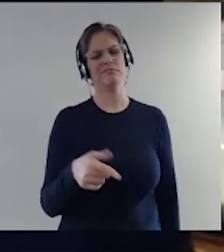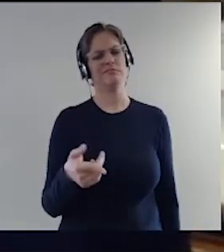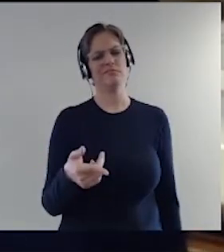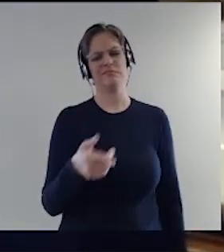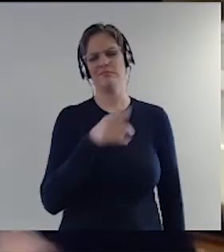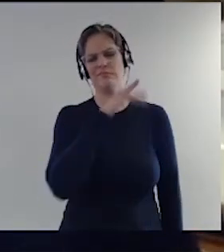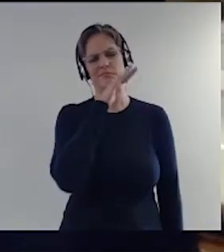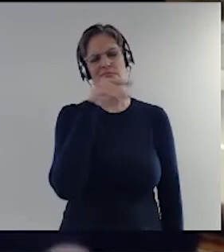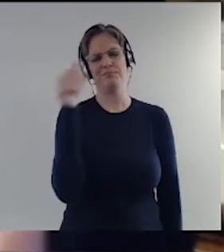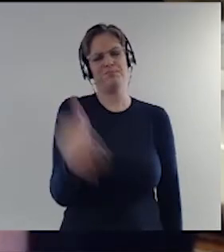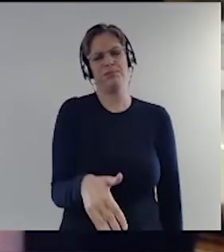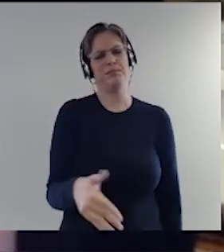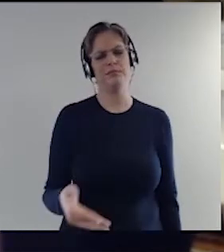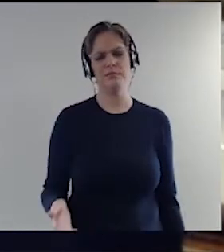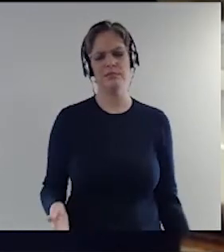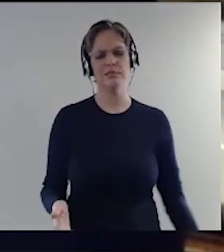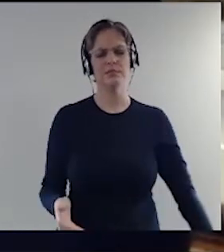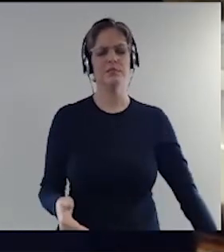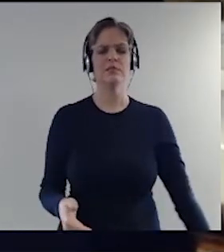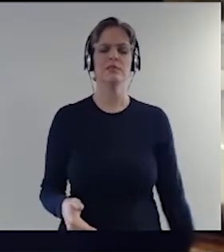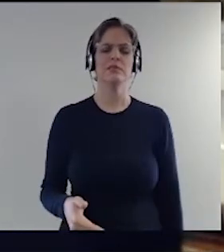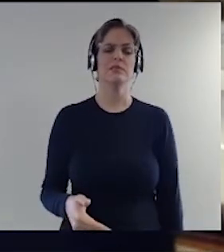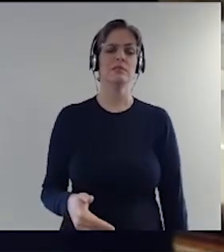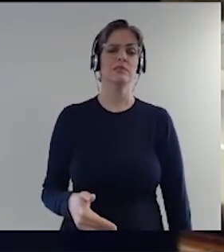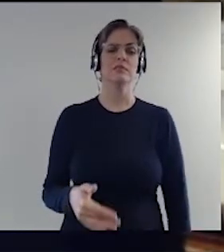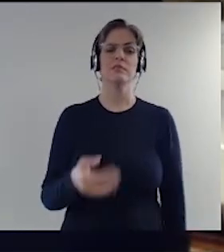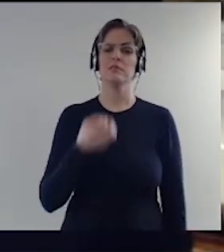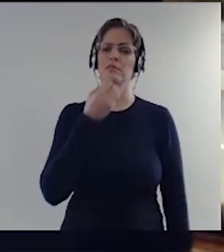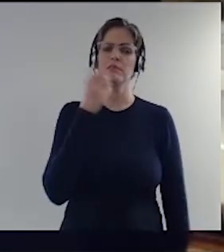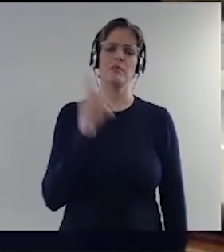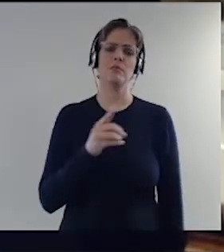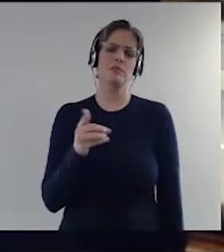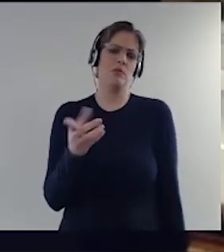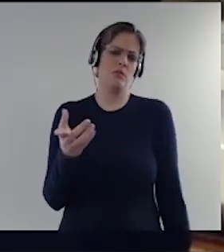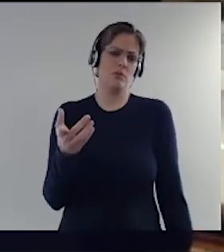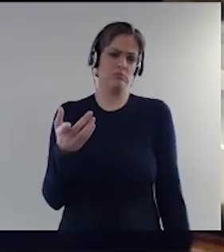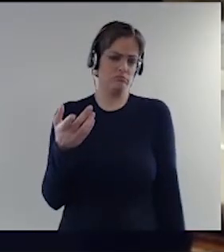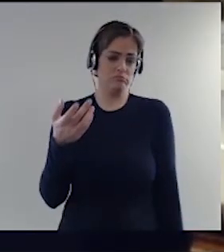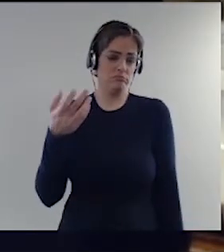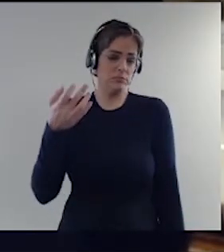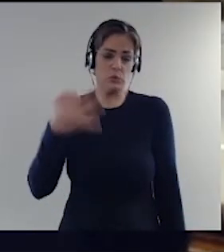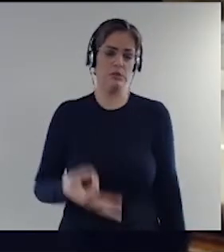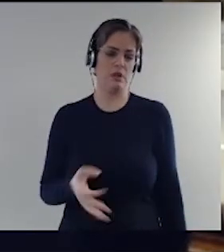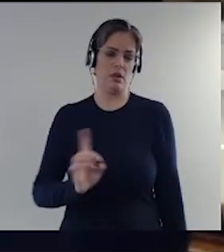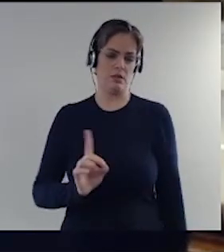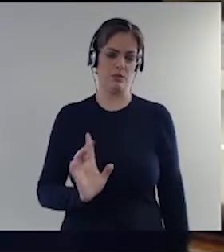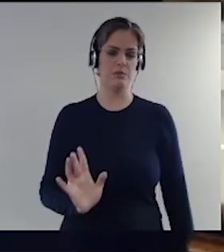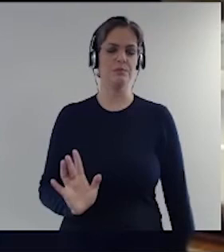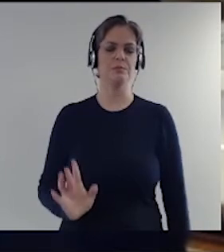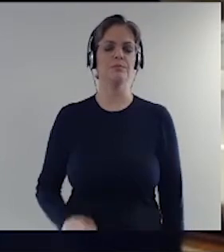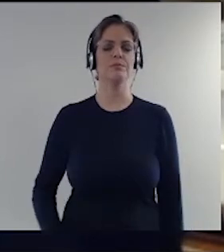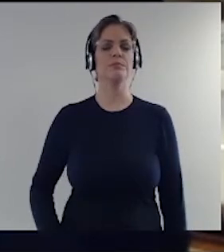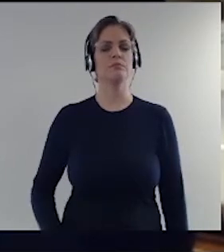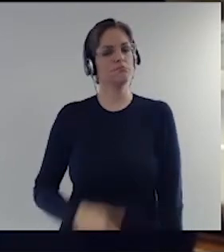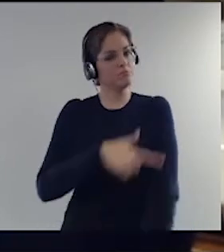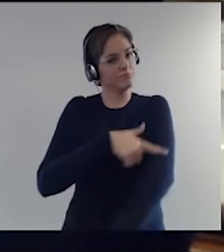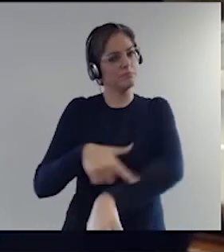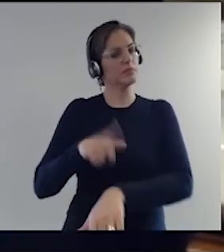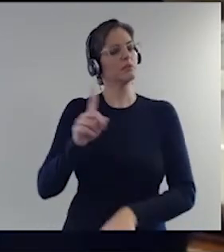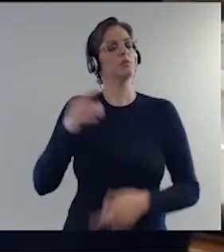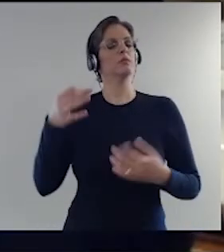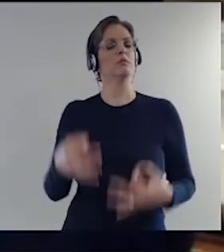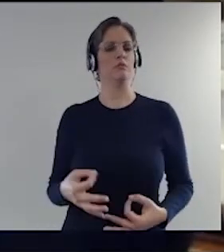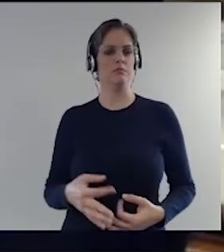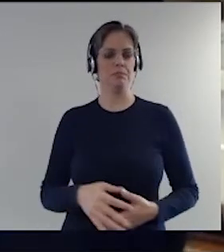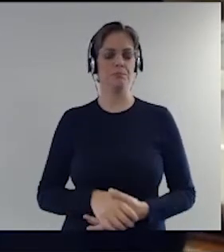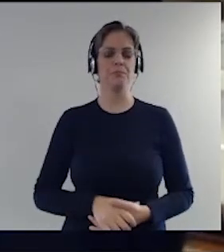pueril, ou de pouco significado, para ser mais democrata ou diplomático. Por que eu